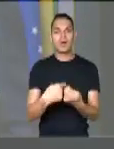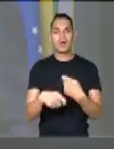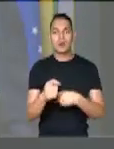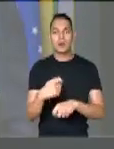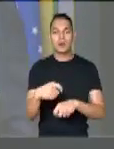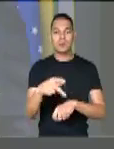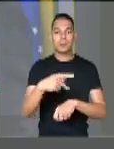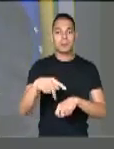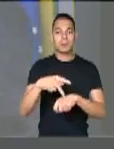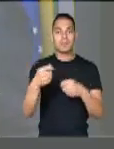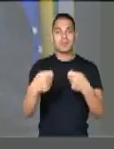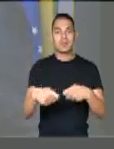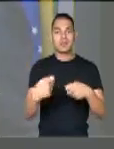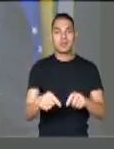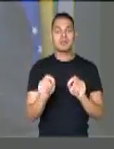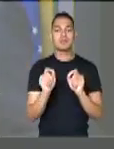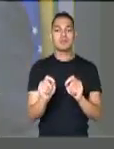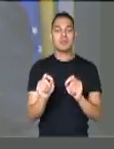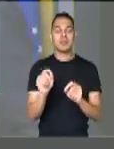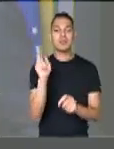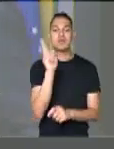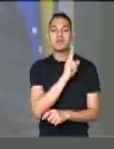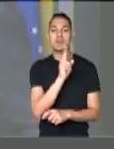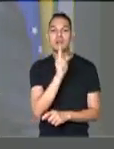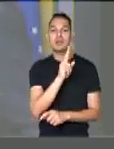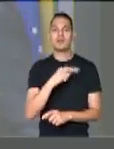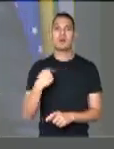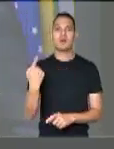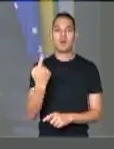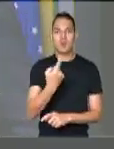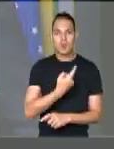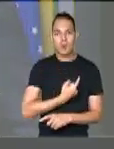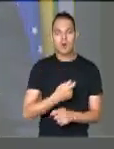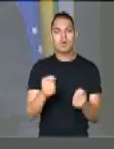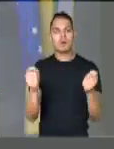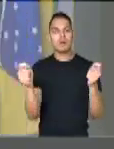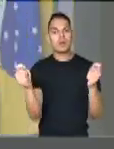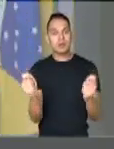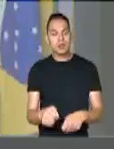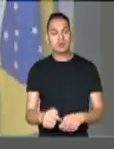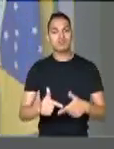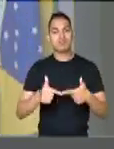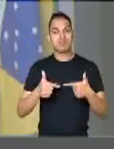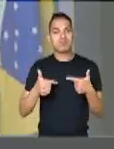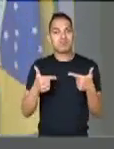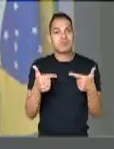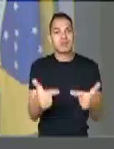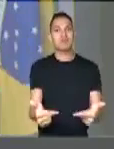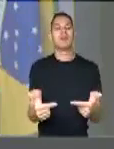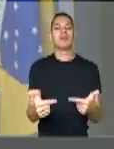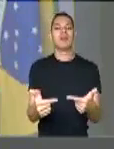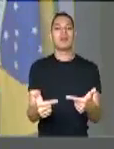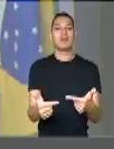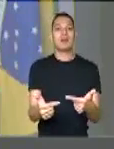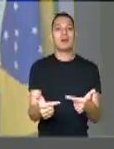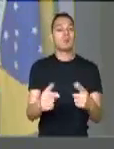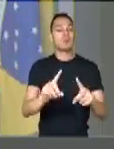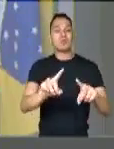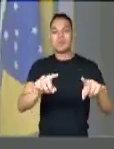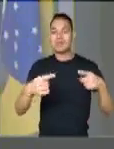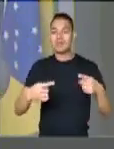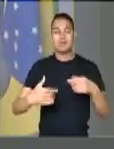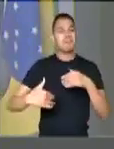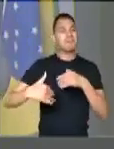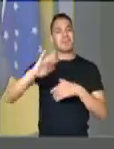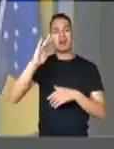precisa, e precisa muito, que nós tenhamos capacidade de enfrentar talvez o maior desafio que